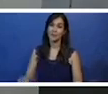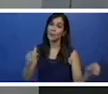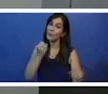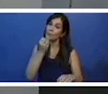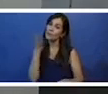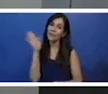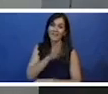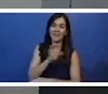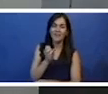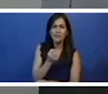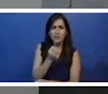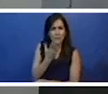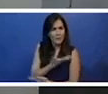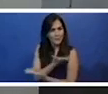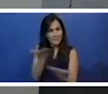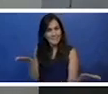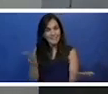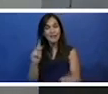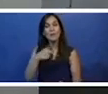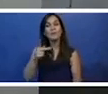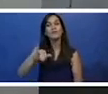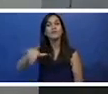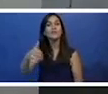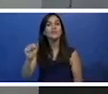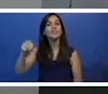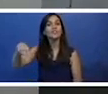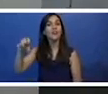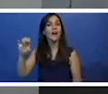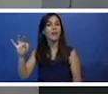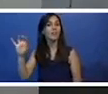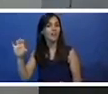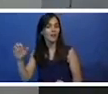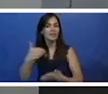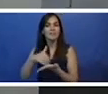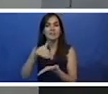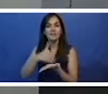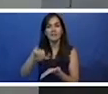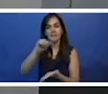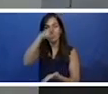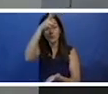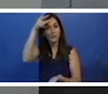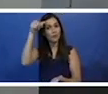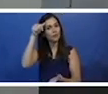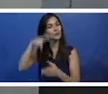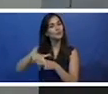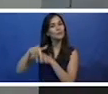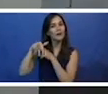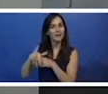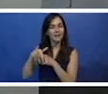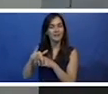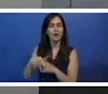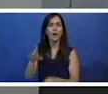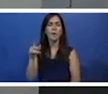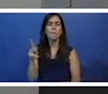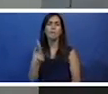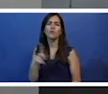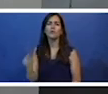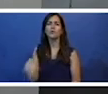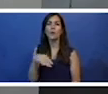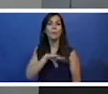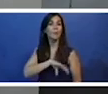Boa tarde, tudo bem com vocês? Sou a professora Janete, da Secretaria Municipal de Educação, professora de língua